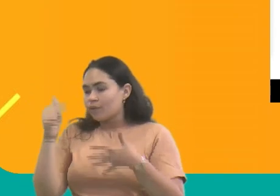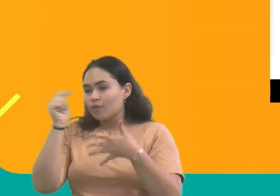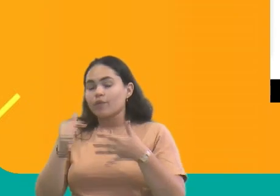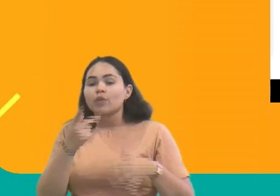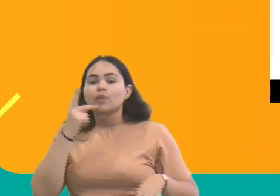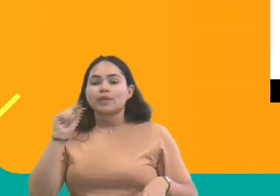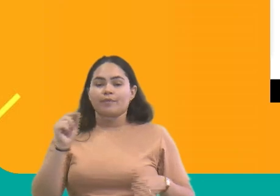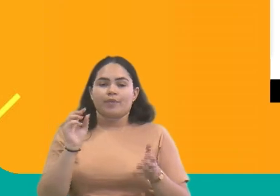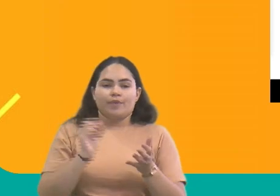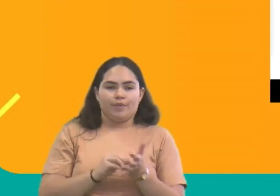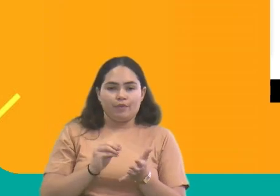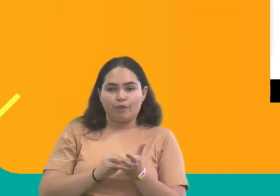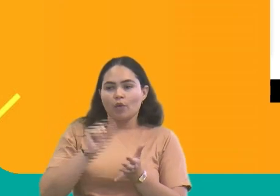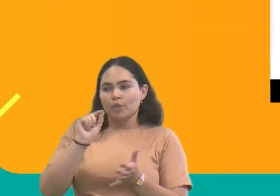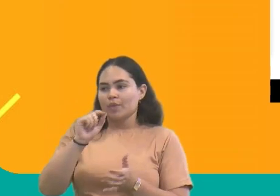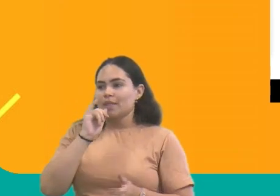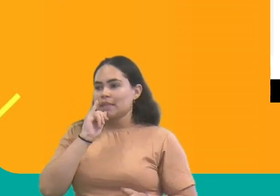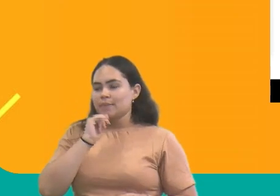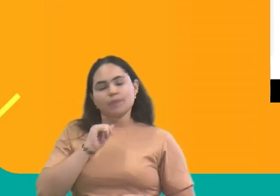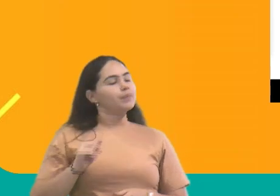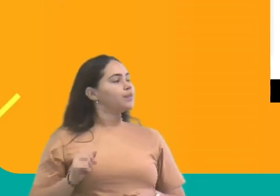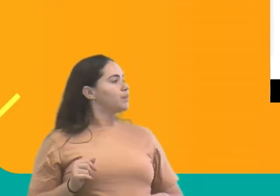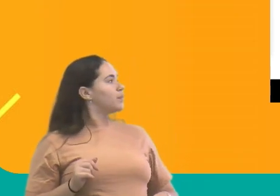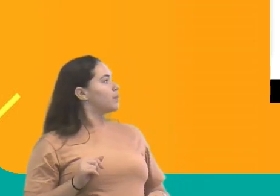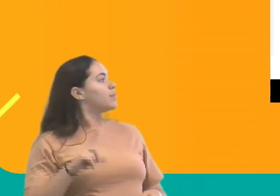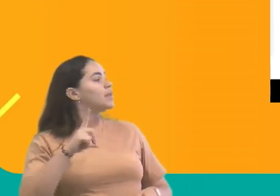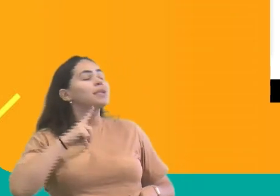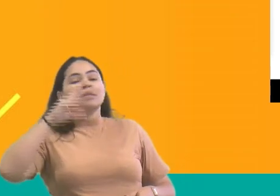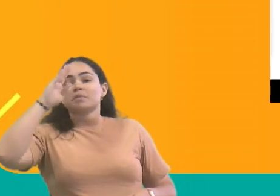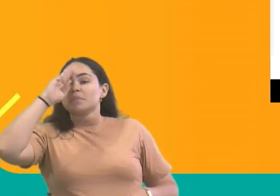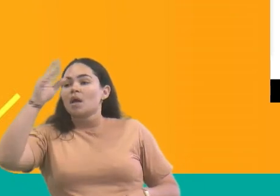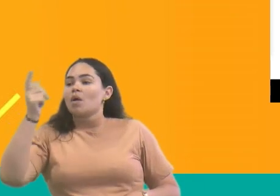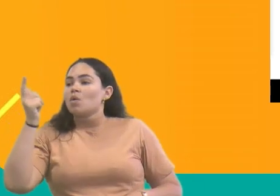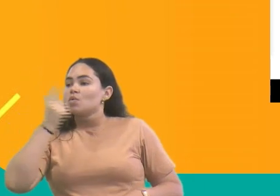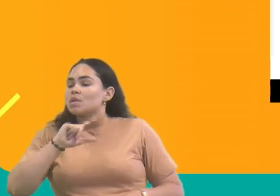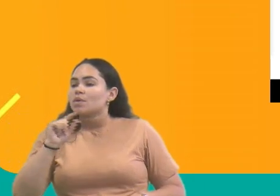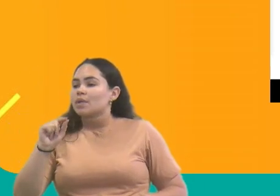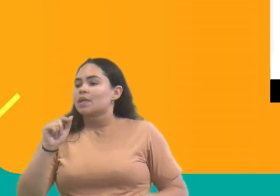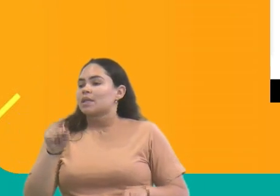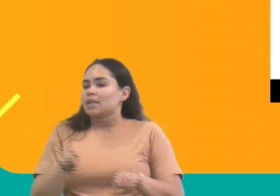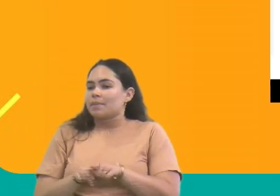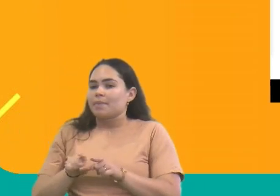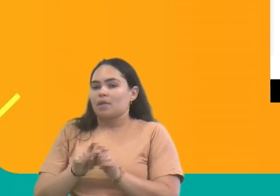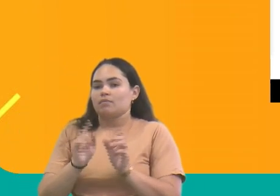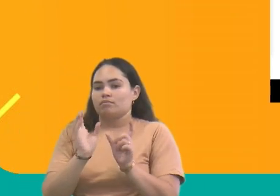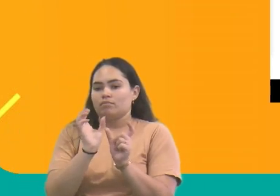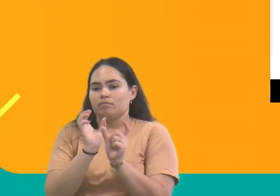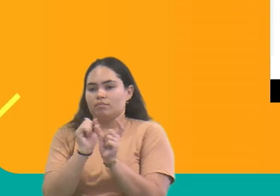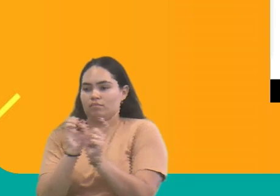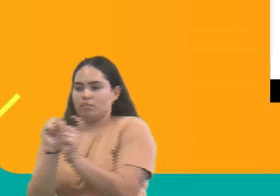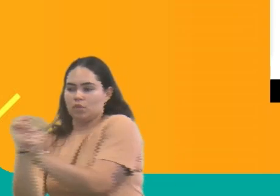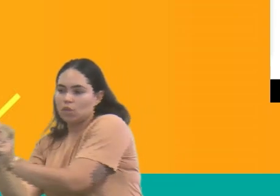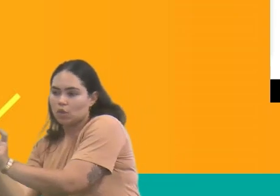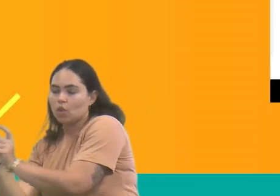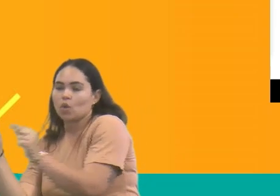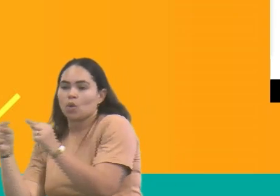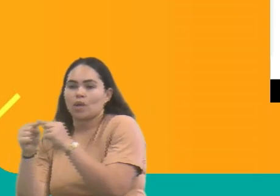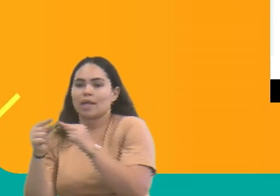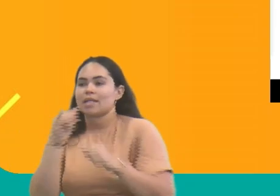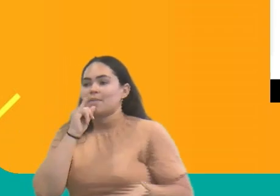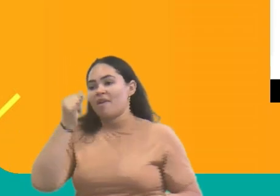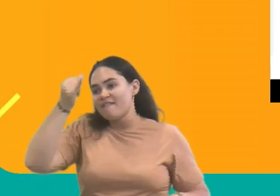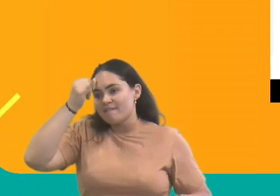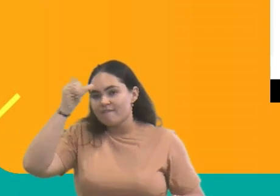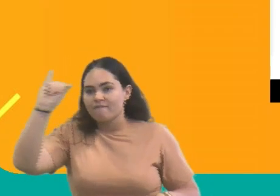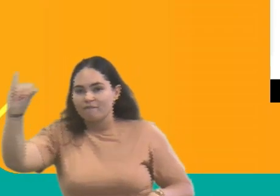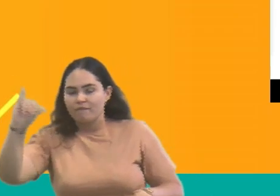a fórmula do reagente empregado como agente floculante e a fórmula do reagente empregado para impedir a proliferação